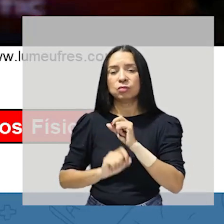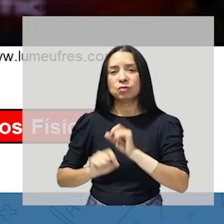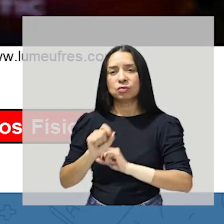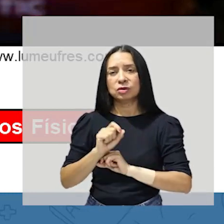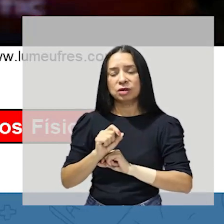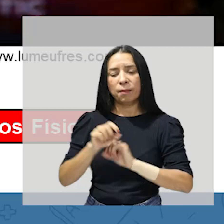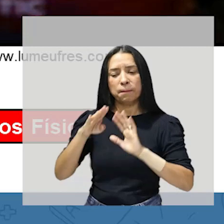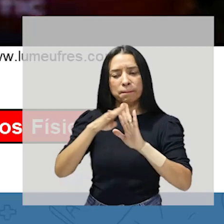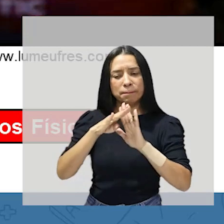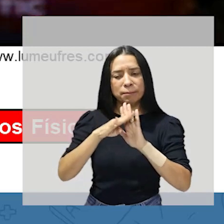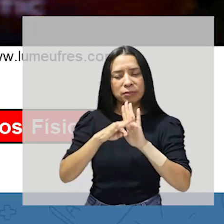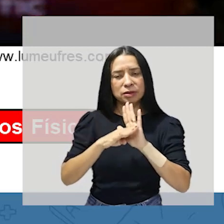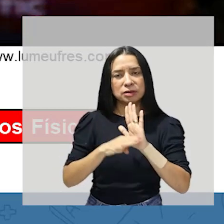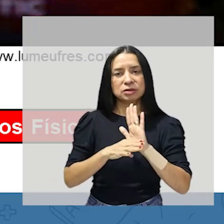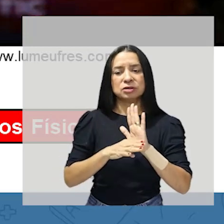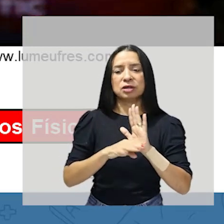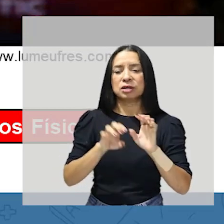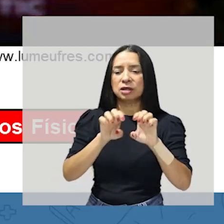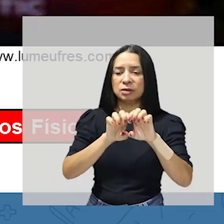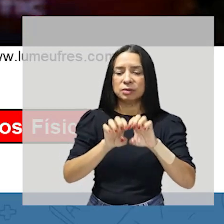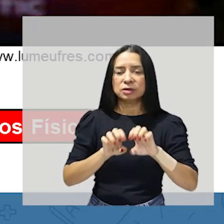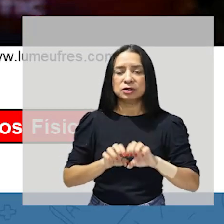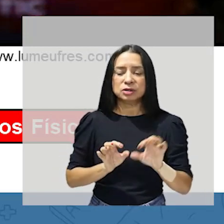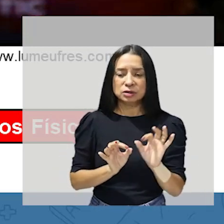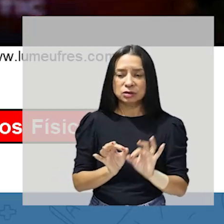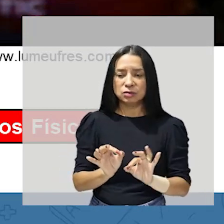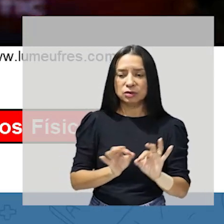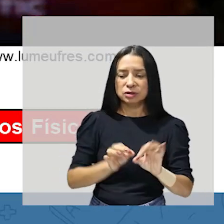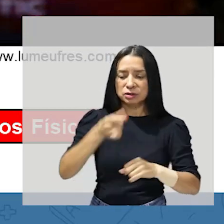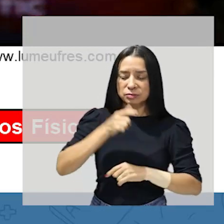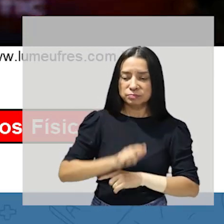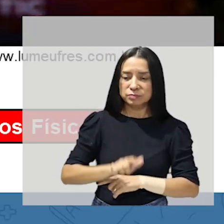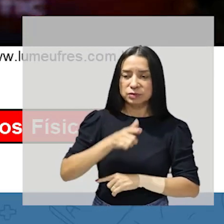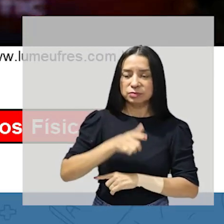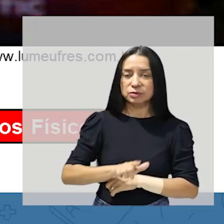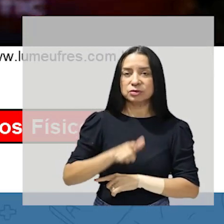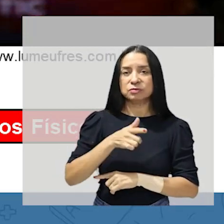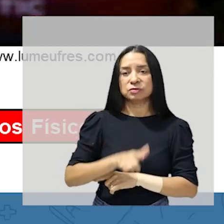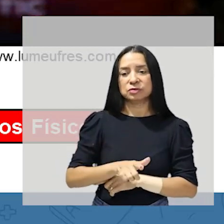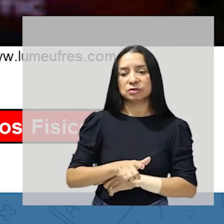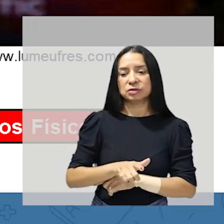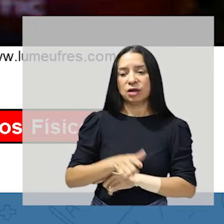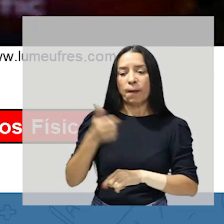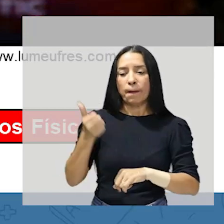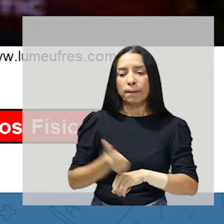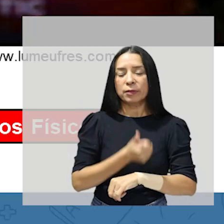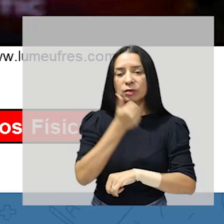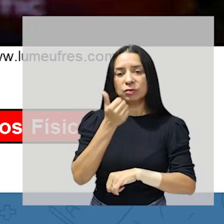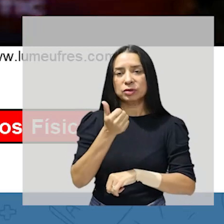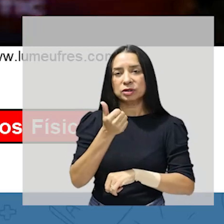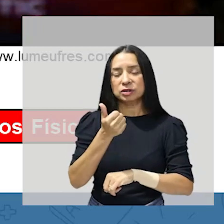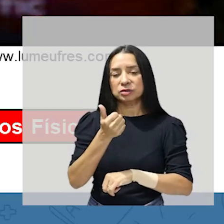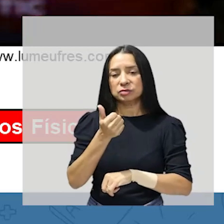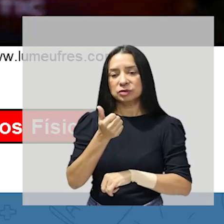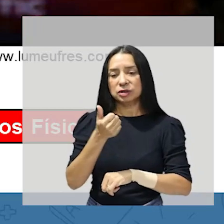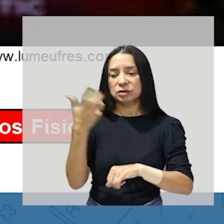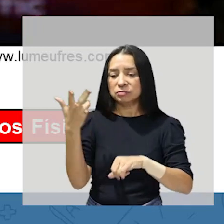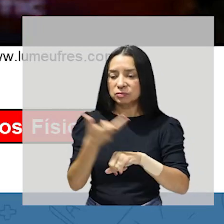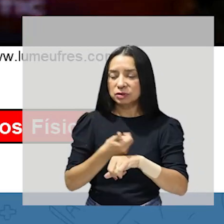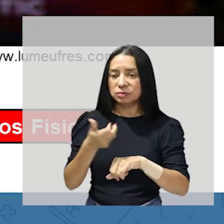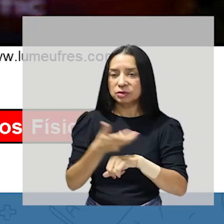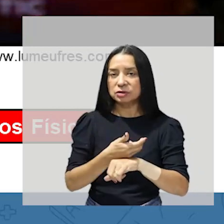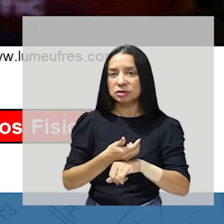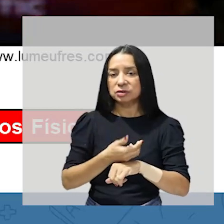é planejada, estruturada, repetitiva, que visa a melhoria dos componentes das capacidades